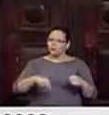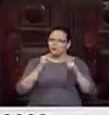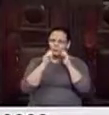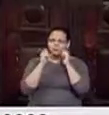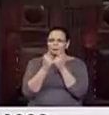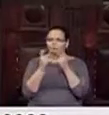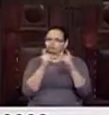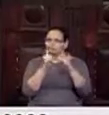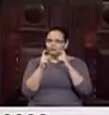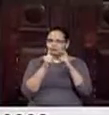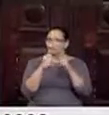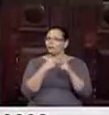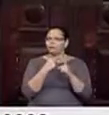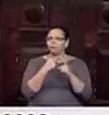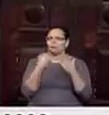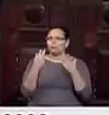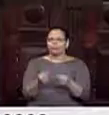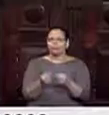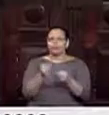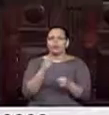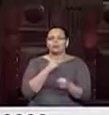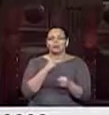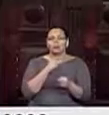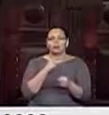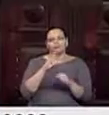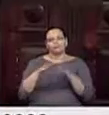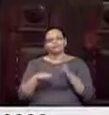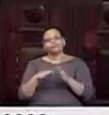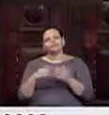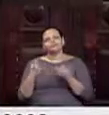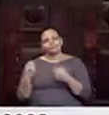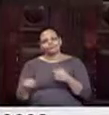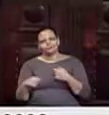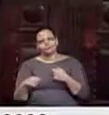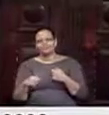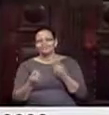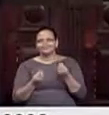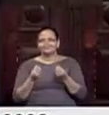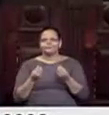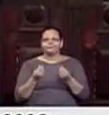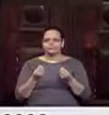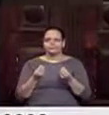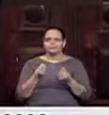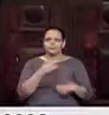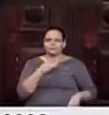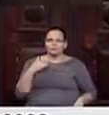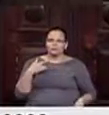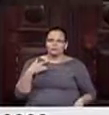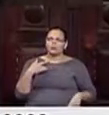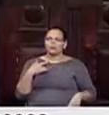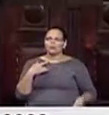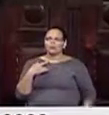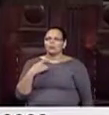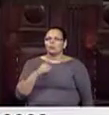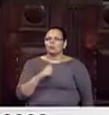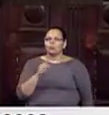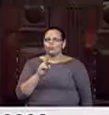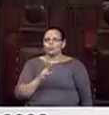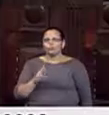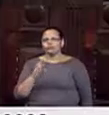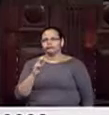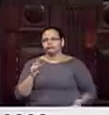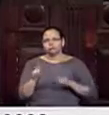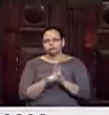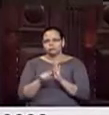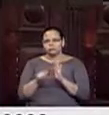podemos aprovar um projeto sabendo que existem hipóteses que também são saudáveis e não usam as drogas como uma hipótese de